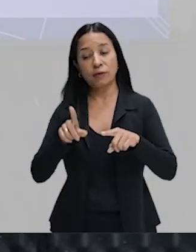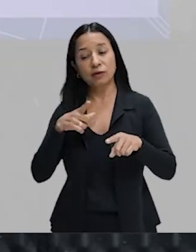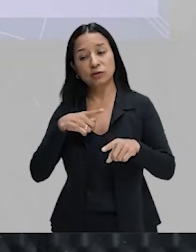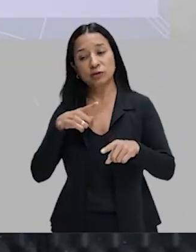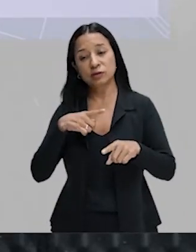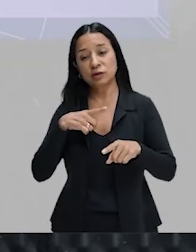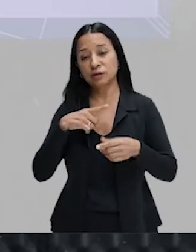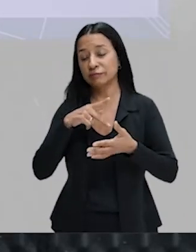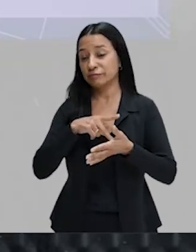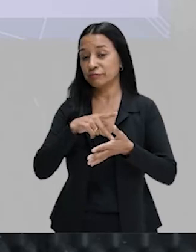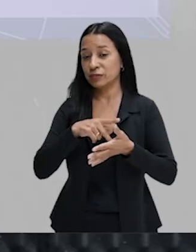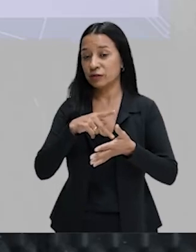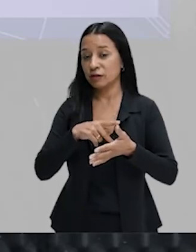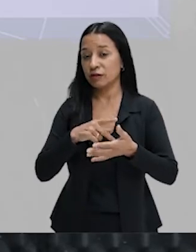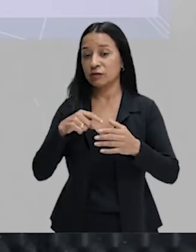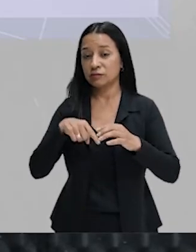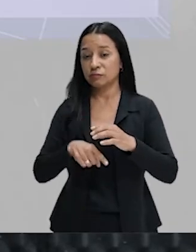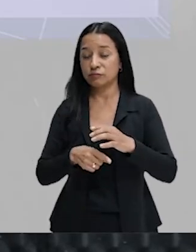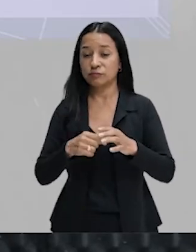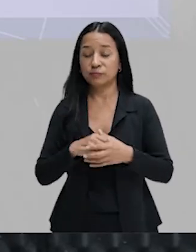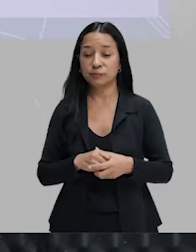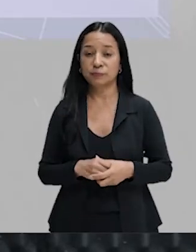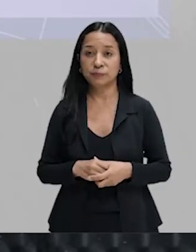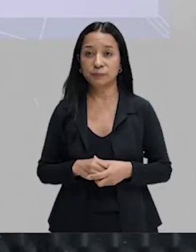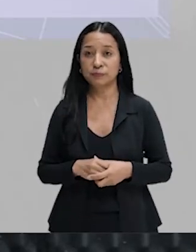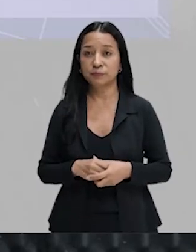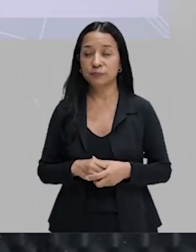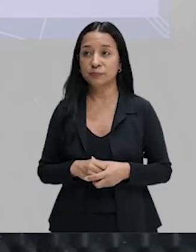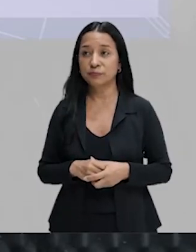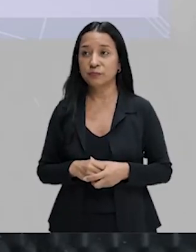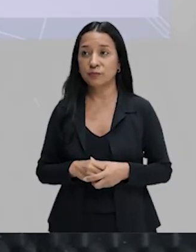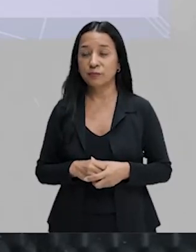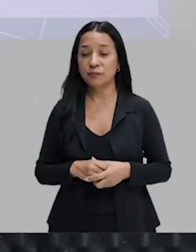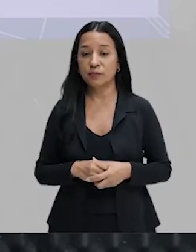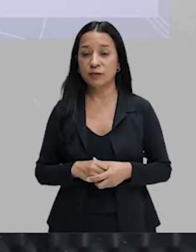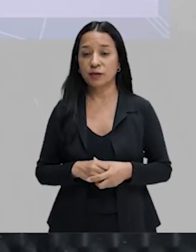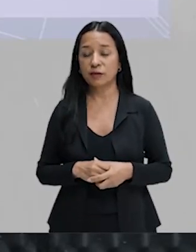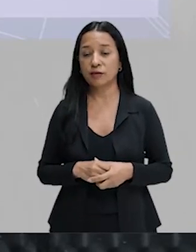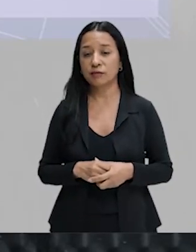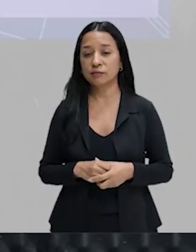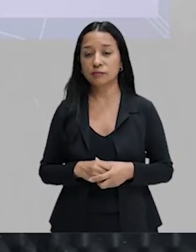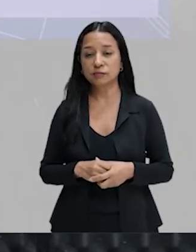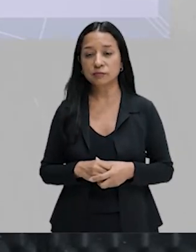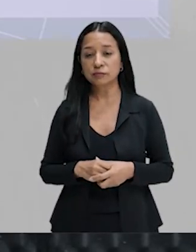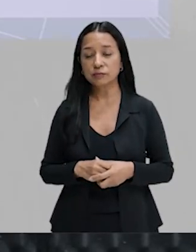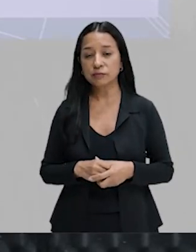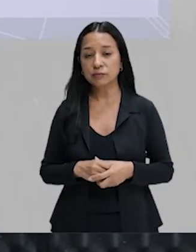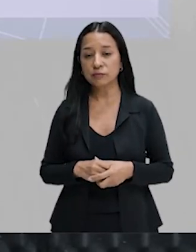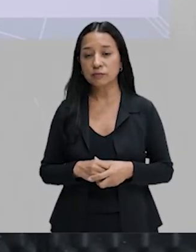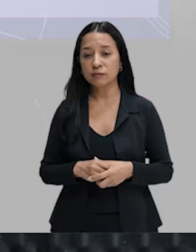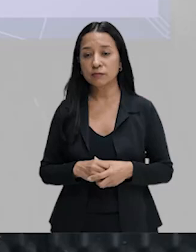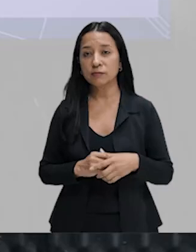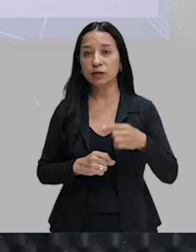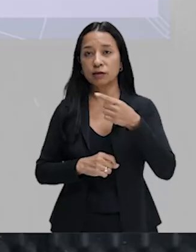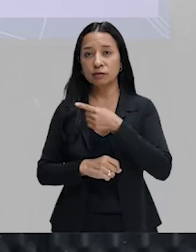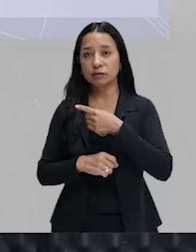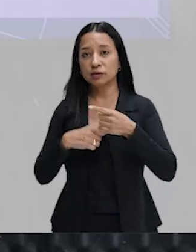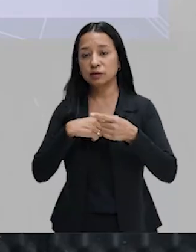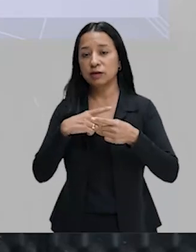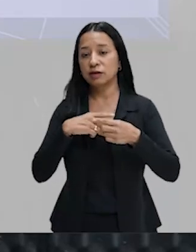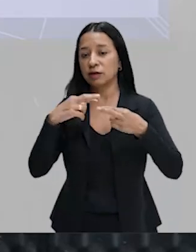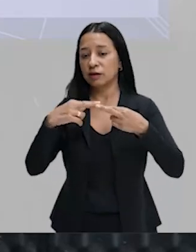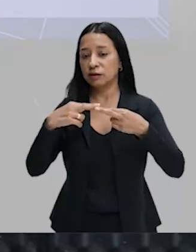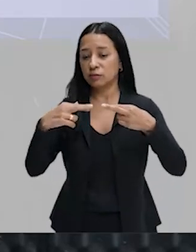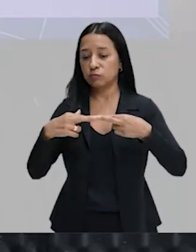ó. Antiguidade clássica, certo? Aqui nós vimos trabalhar das rimas, tá certo?